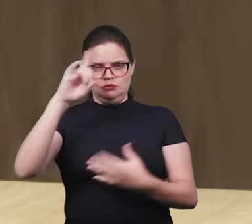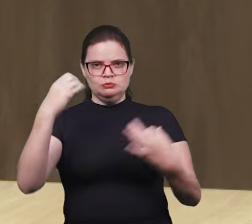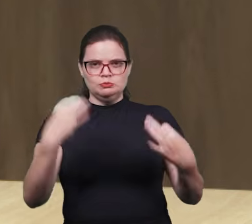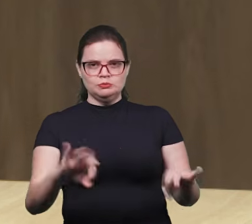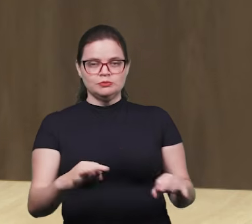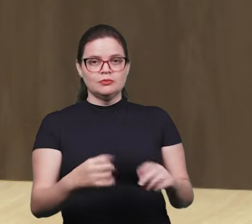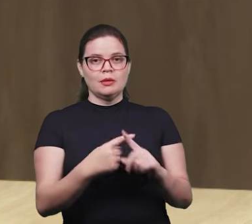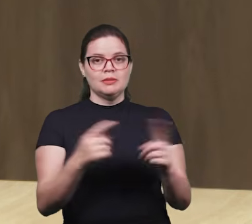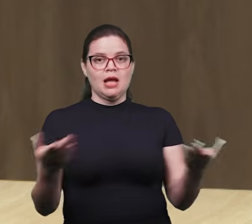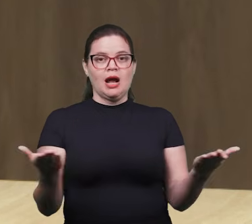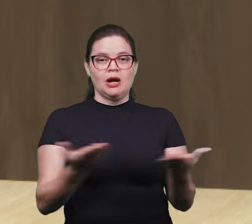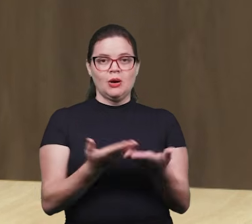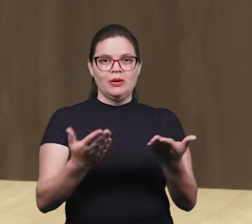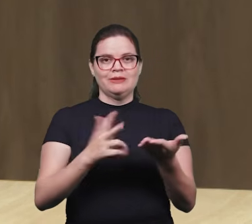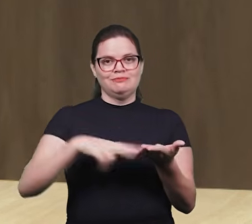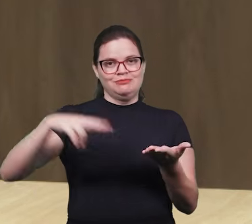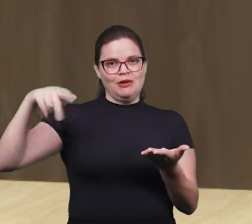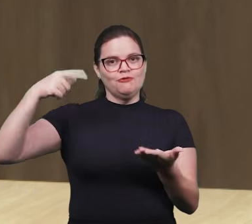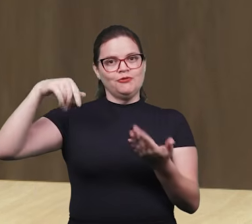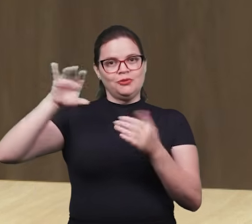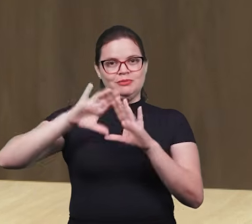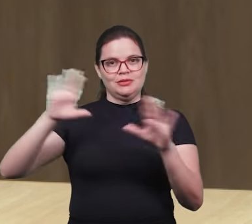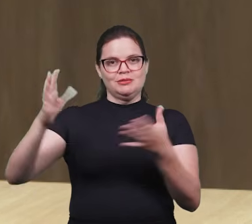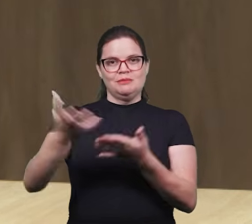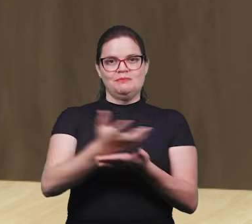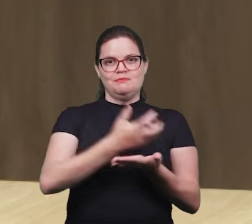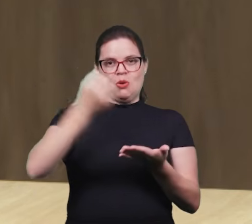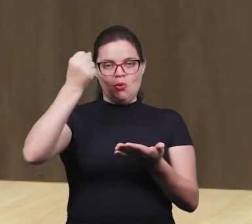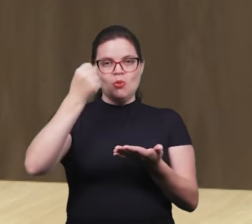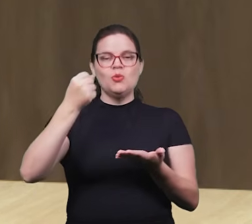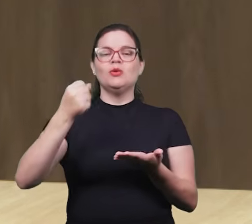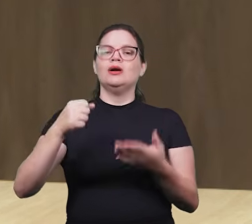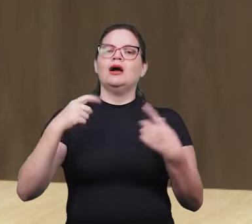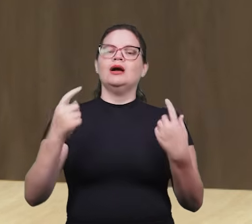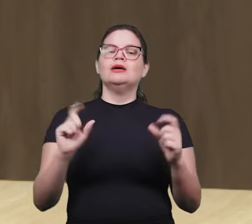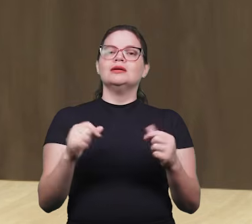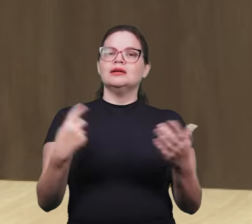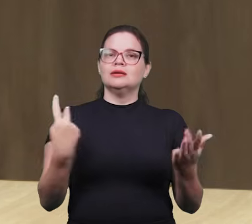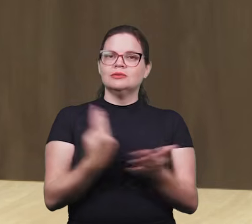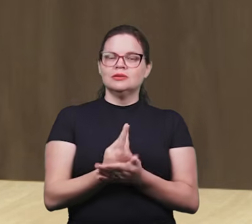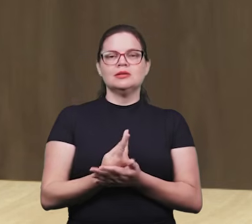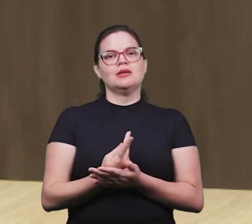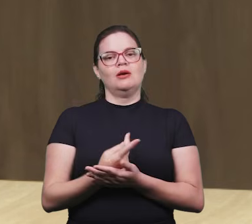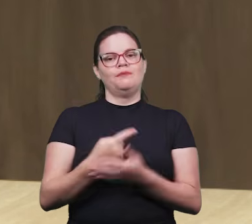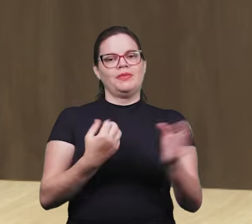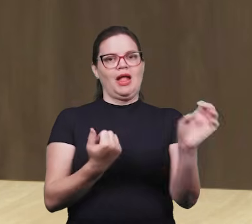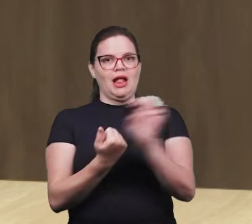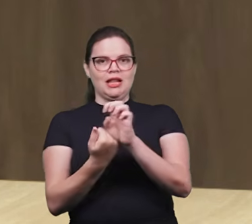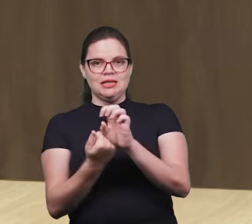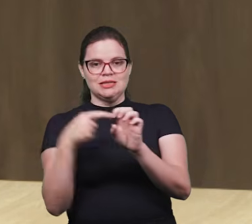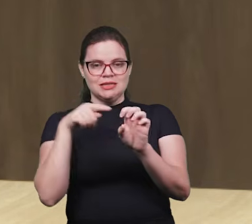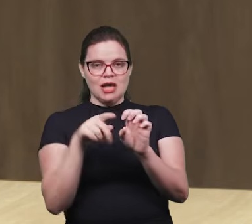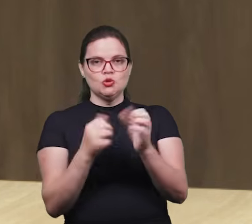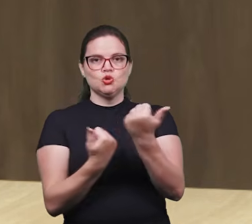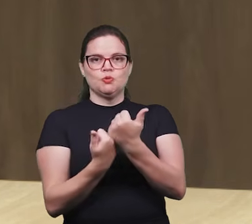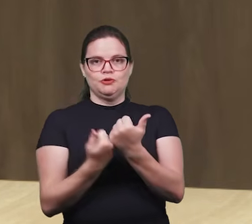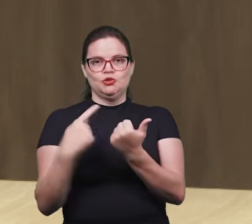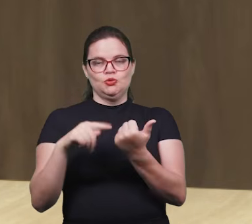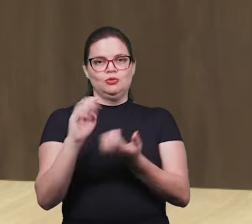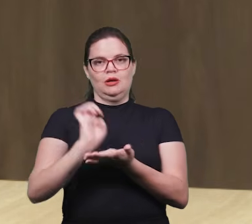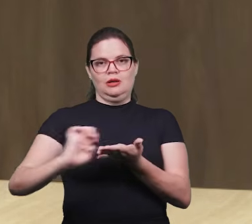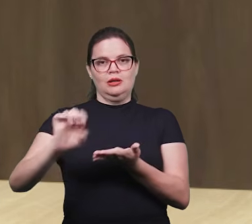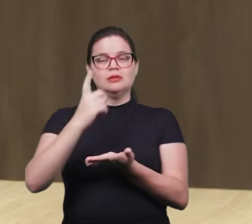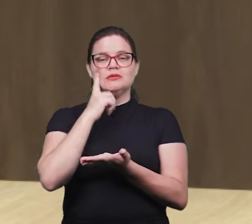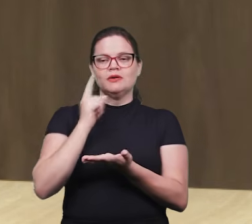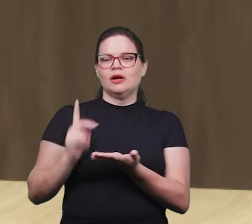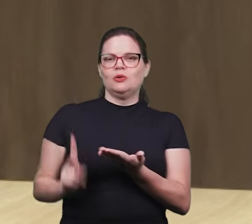ele dando continuidade a essa operação de Deus através dos profetas, nós vemos